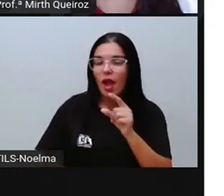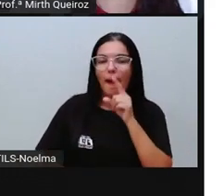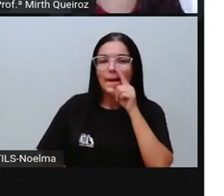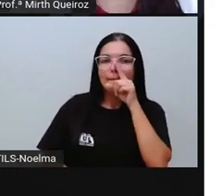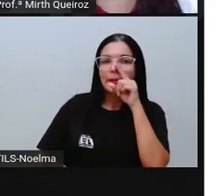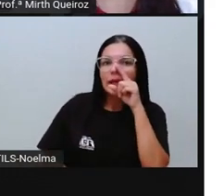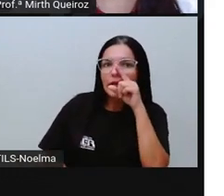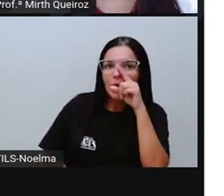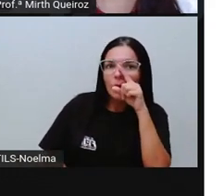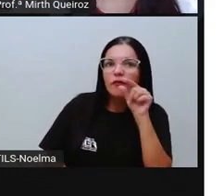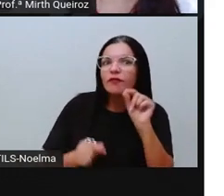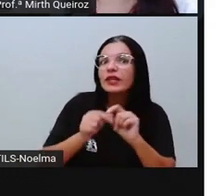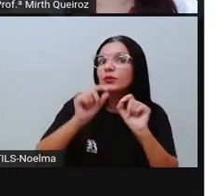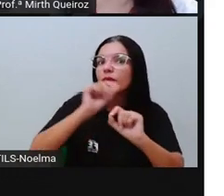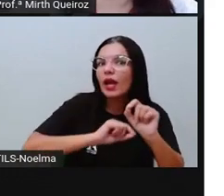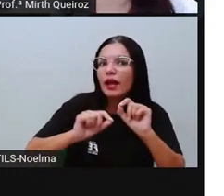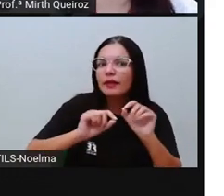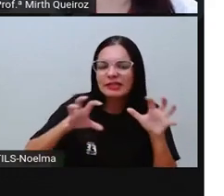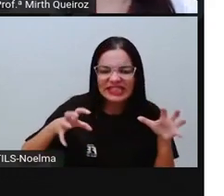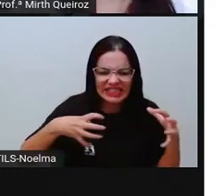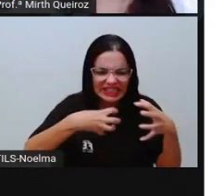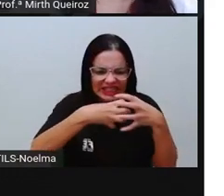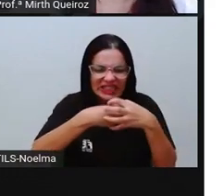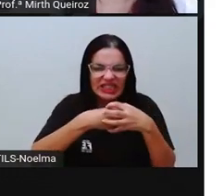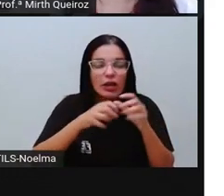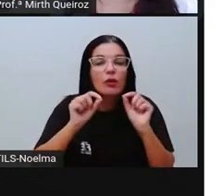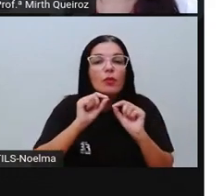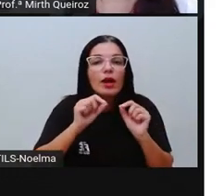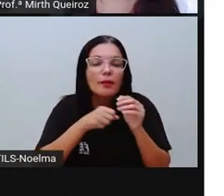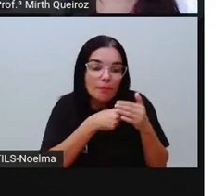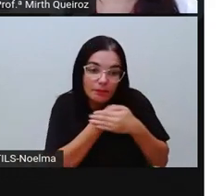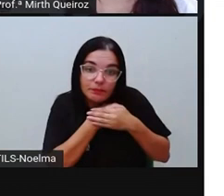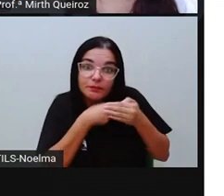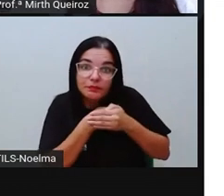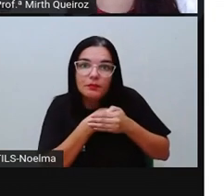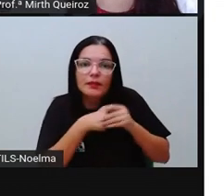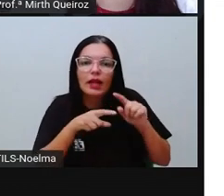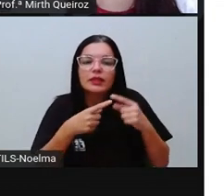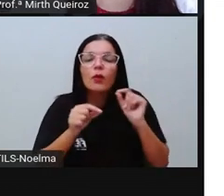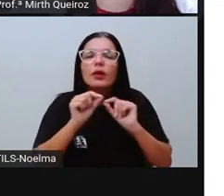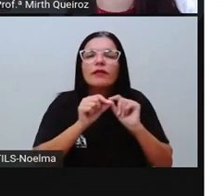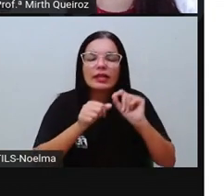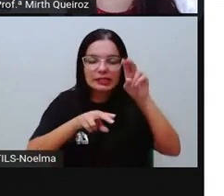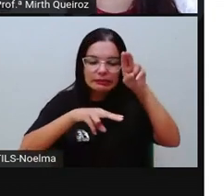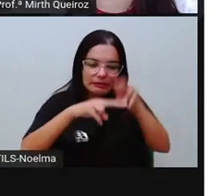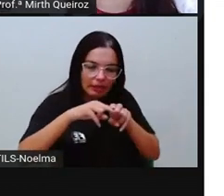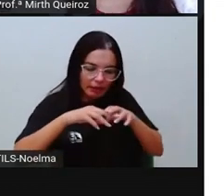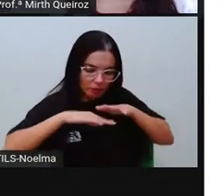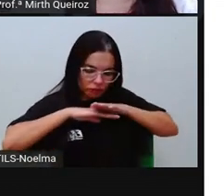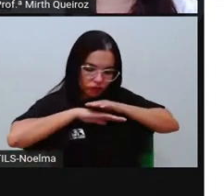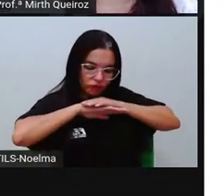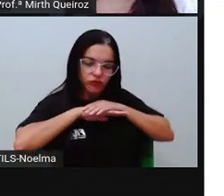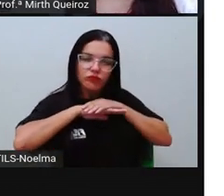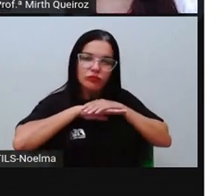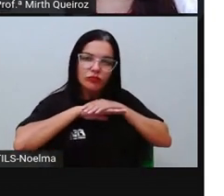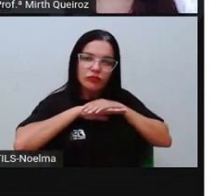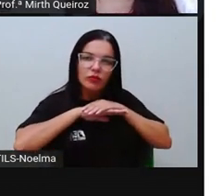por se defender, né? E de que forma, Pro? Eles sentam sobre as patas traseiras e vão